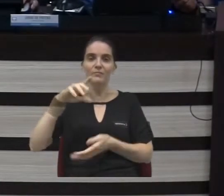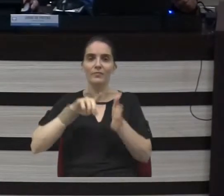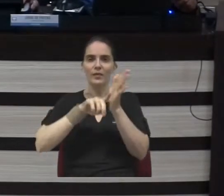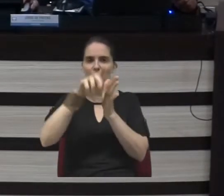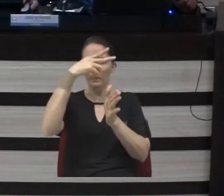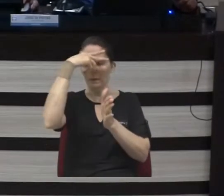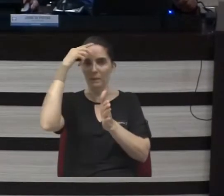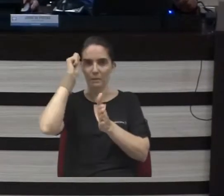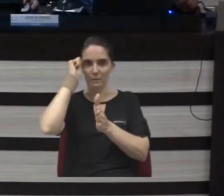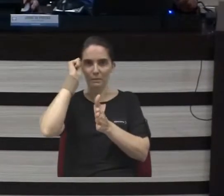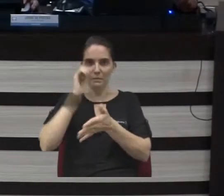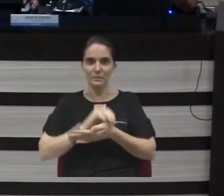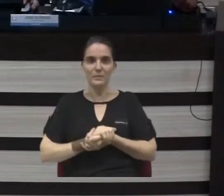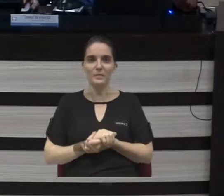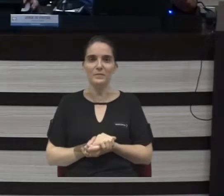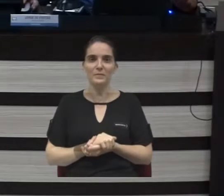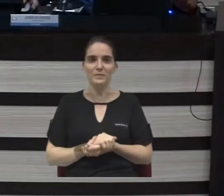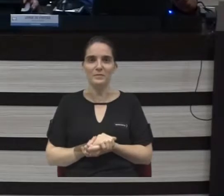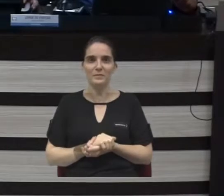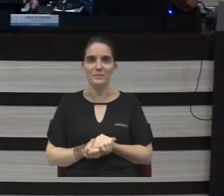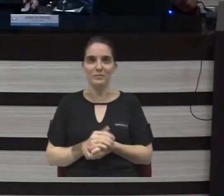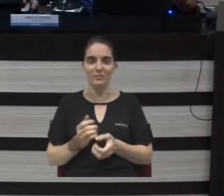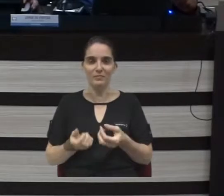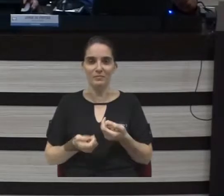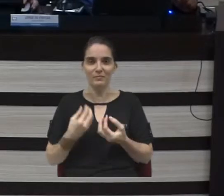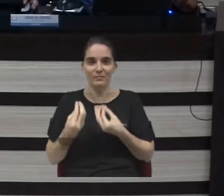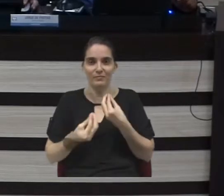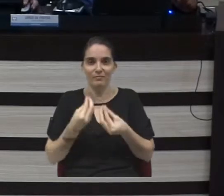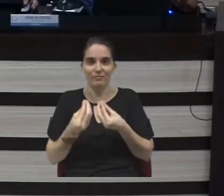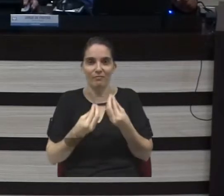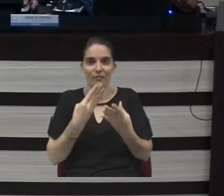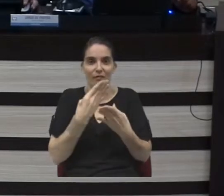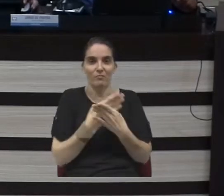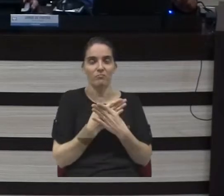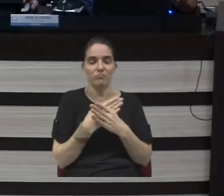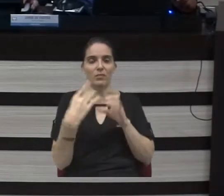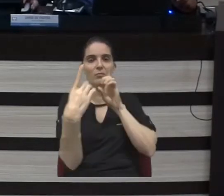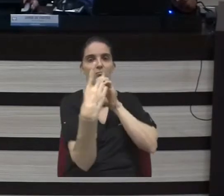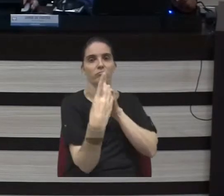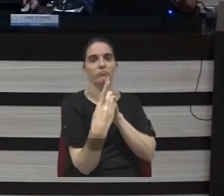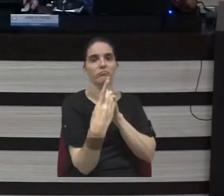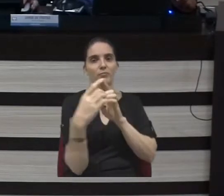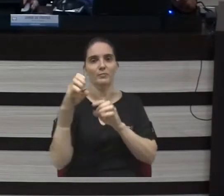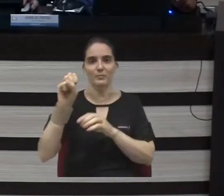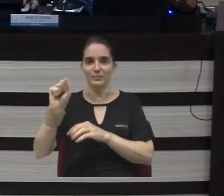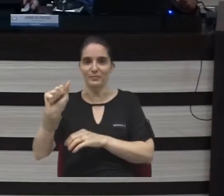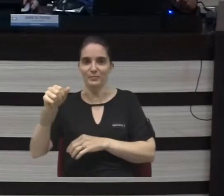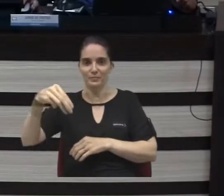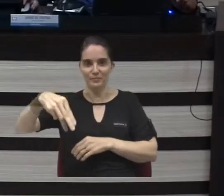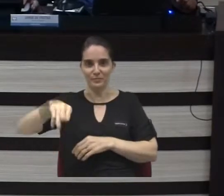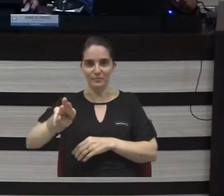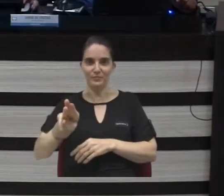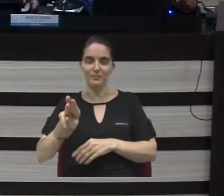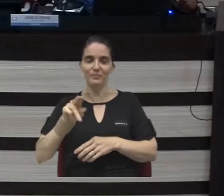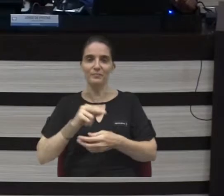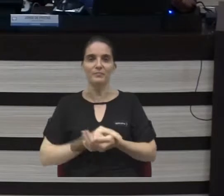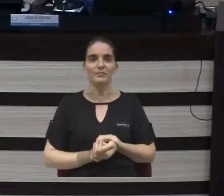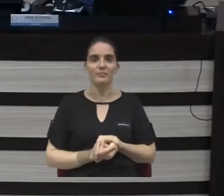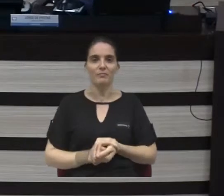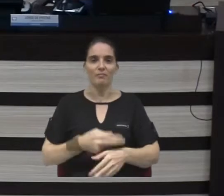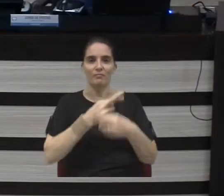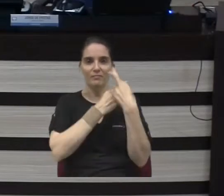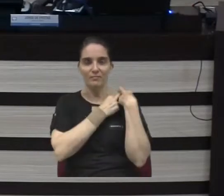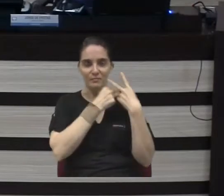sobre os procedimentos e protocolos adotados pelo atendimento do SAMU em nossa cidade. Autoria, vereador Jorge de Freitas.